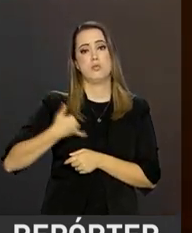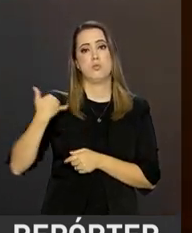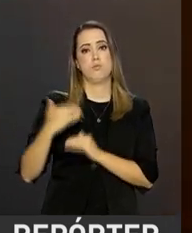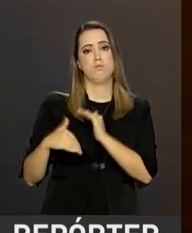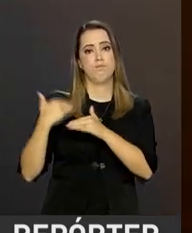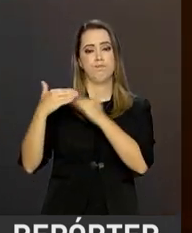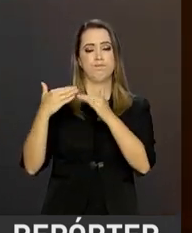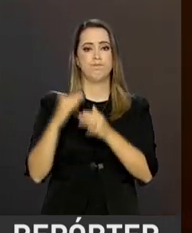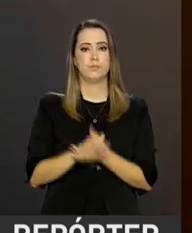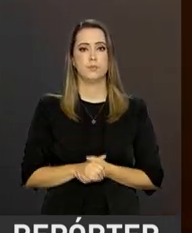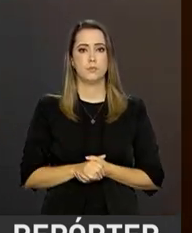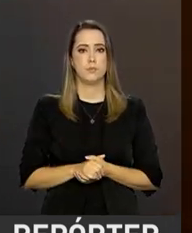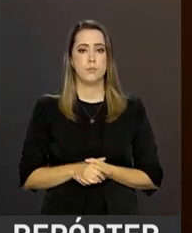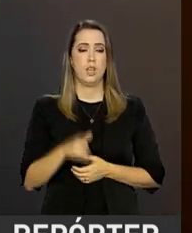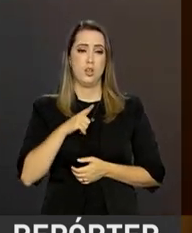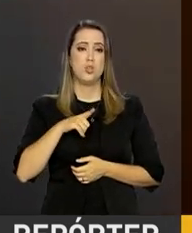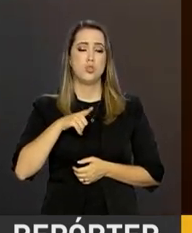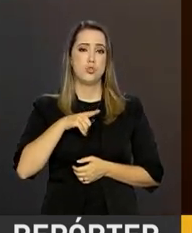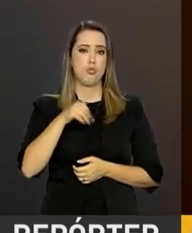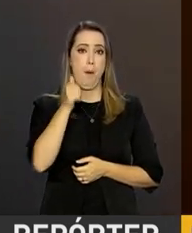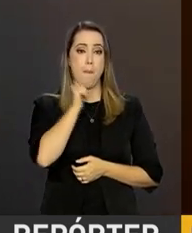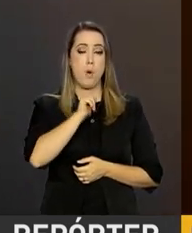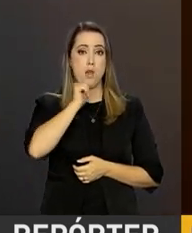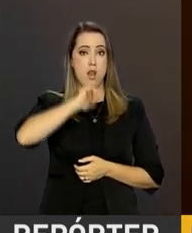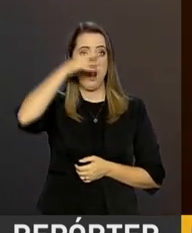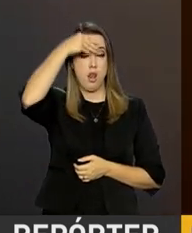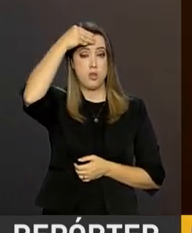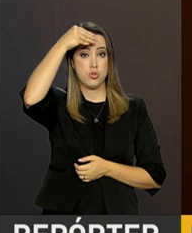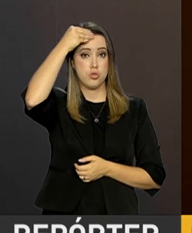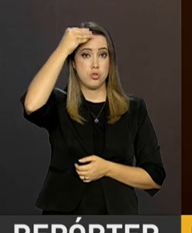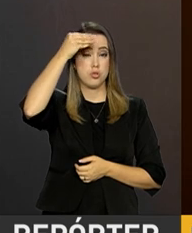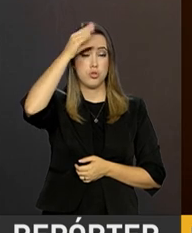ficava com a gente. E essa tia abusava de mim.